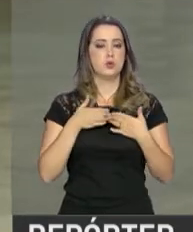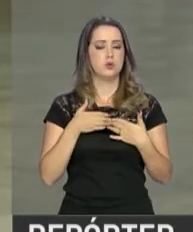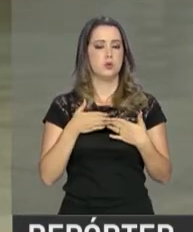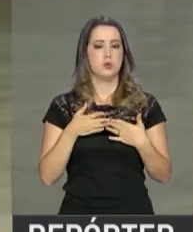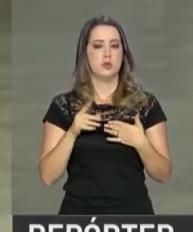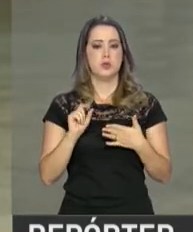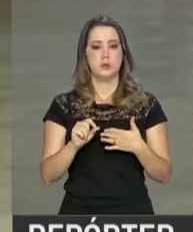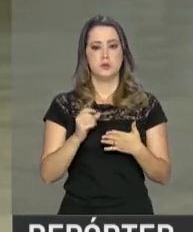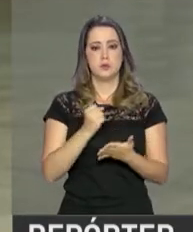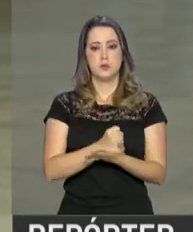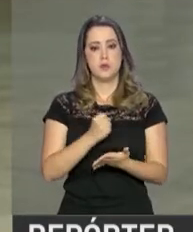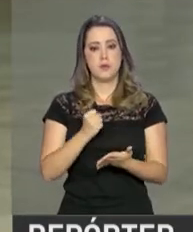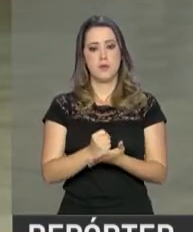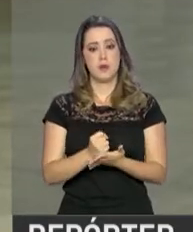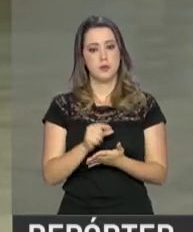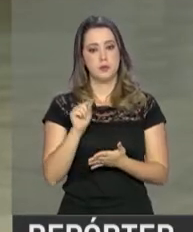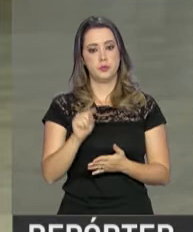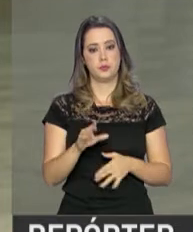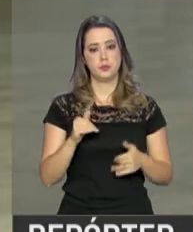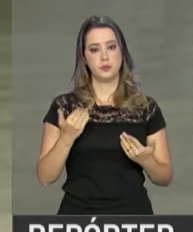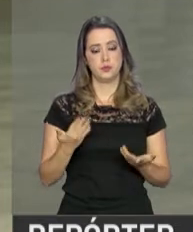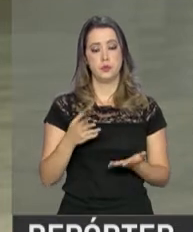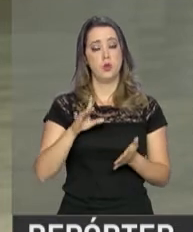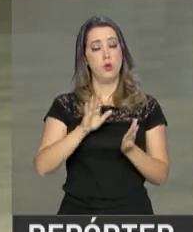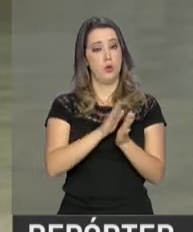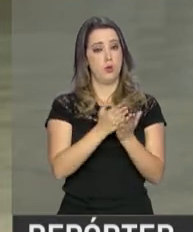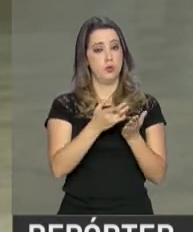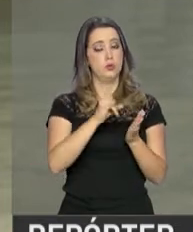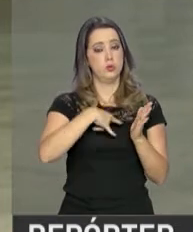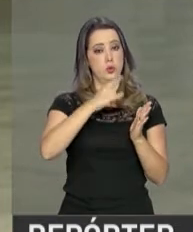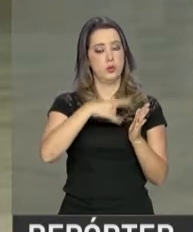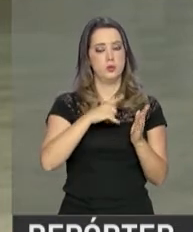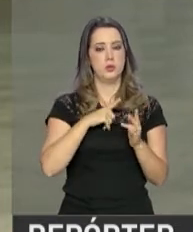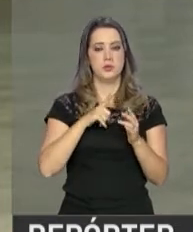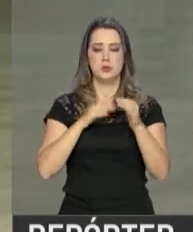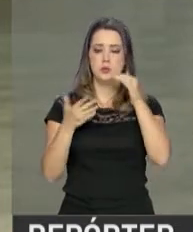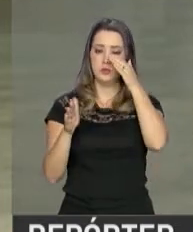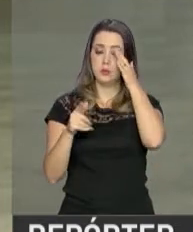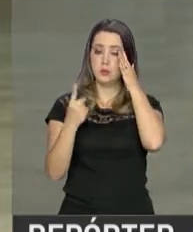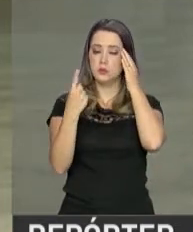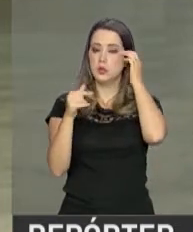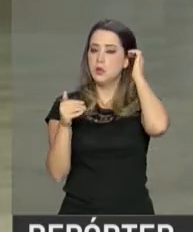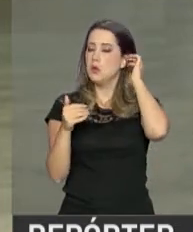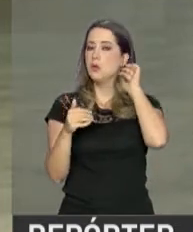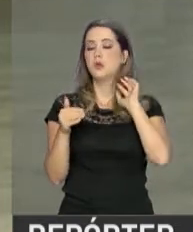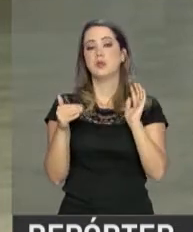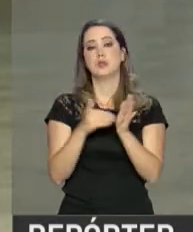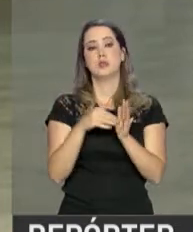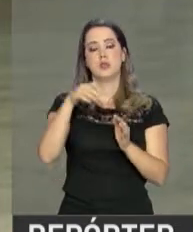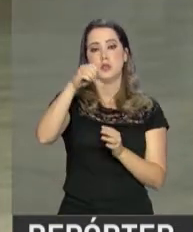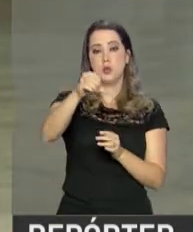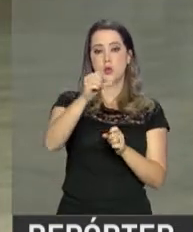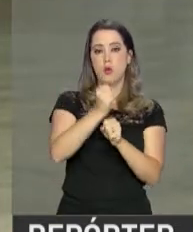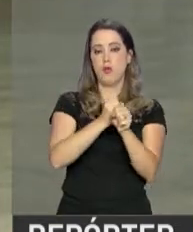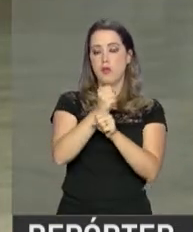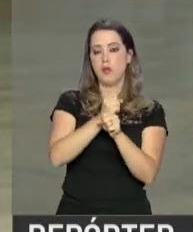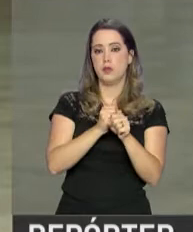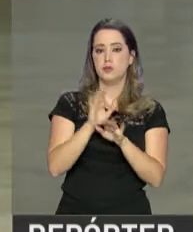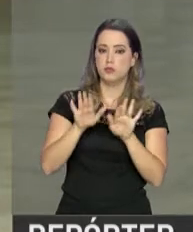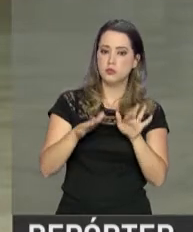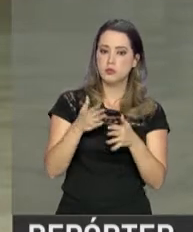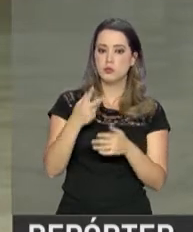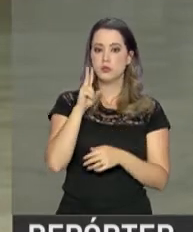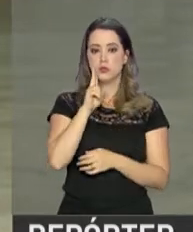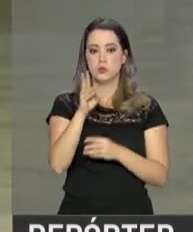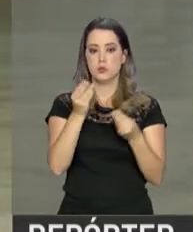registrado o protocolo de atendimento. O documento tem prazo de duração entre 1 a 9 anos, de acordo com a condição